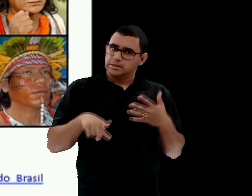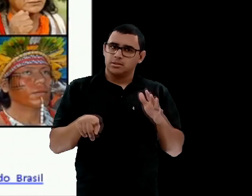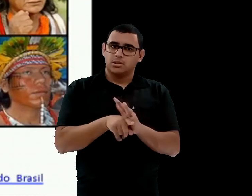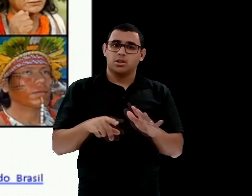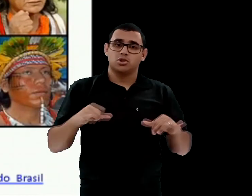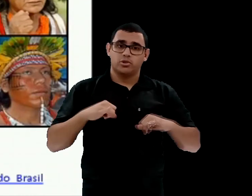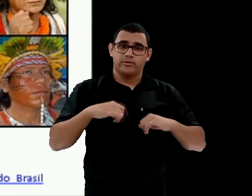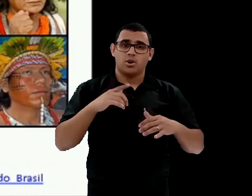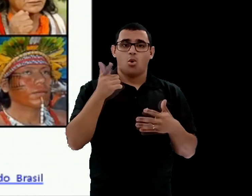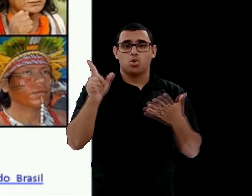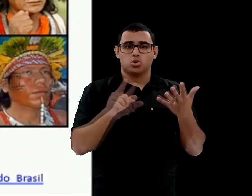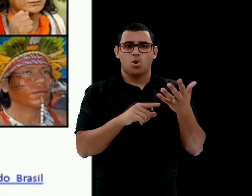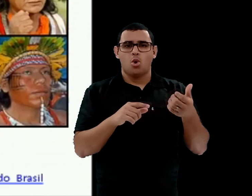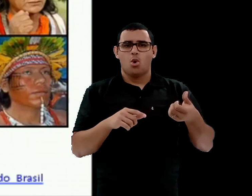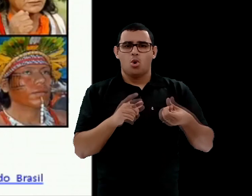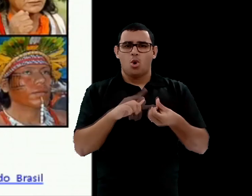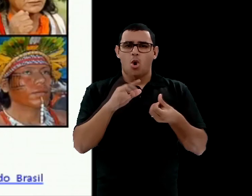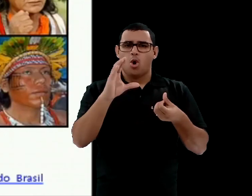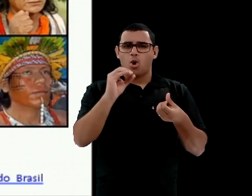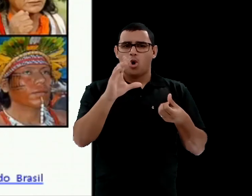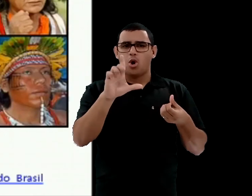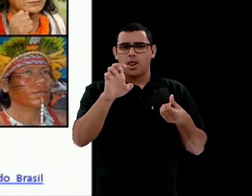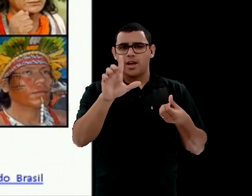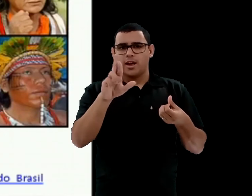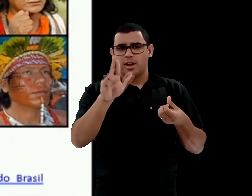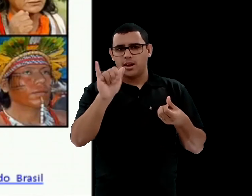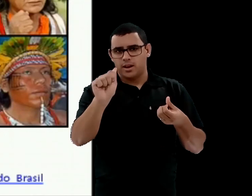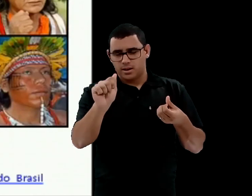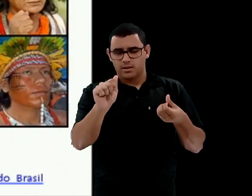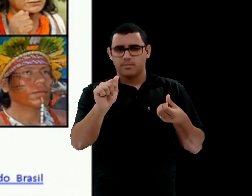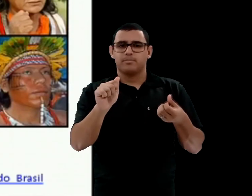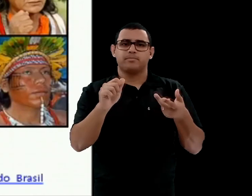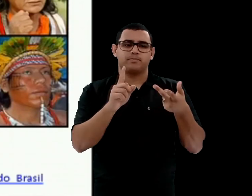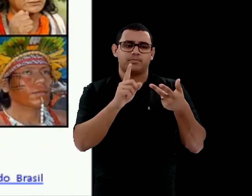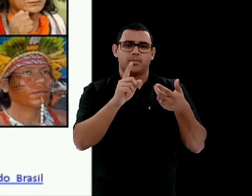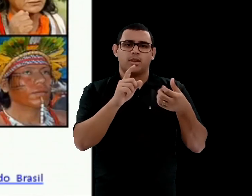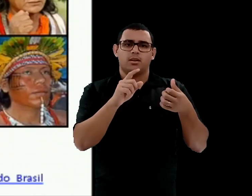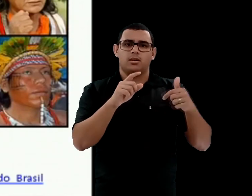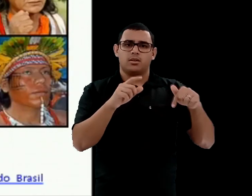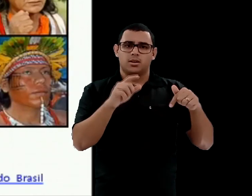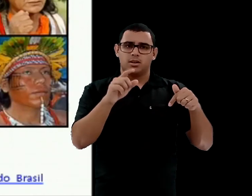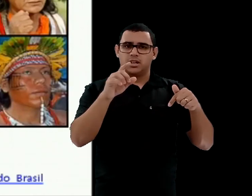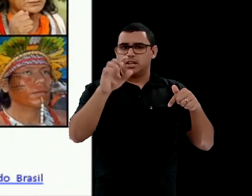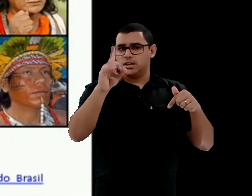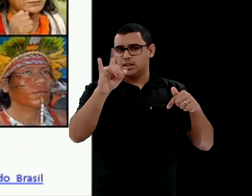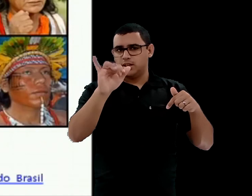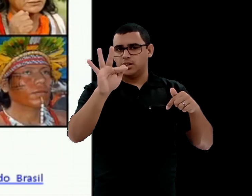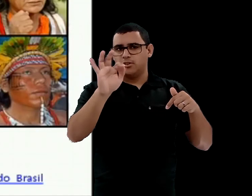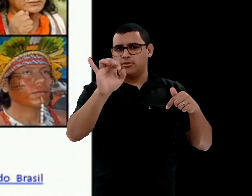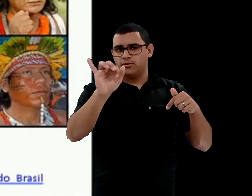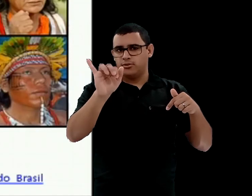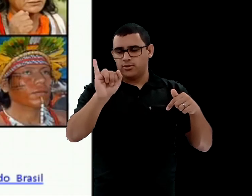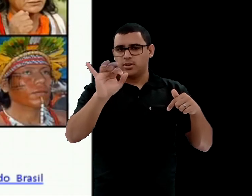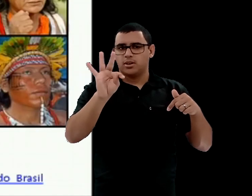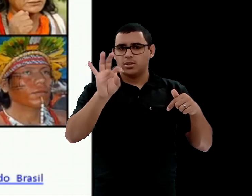eles sofriam também com a cólera, o sarampo, a difteria, a peste bubônica,